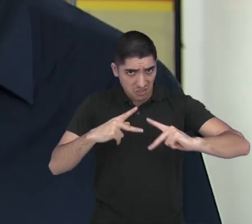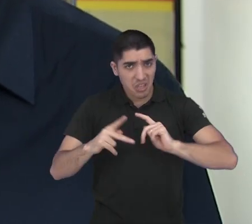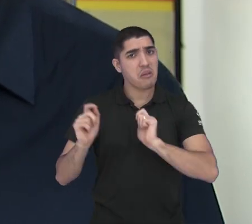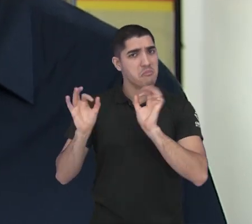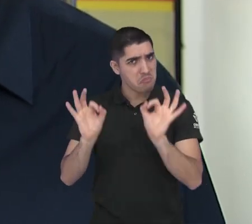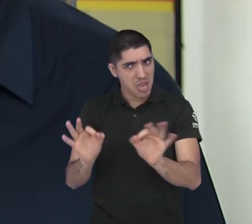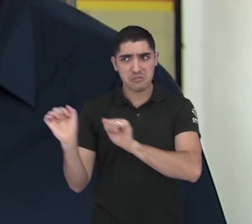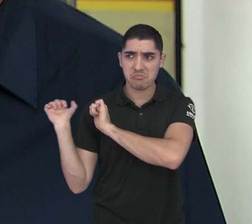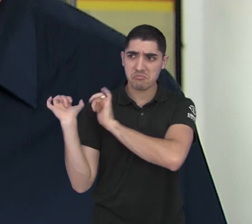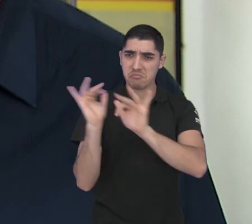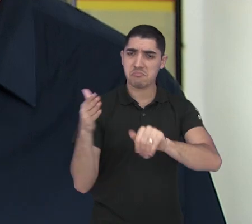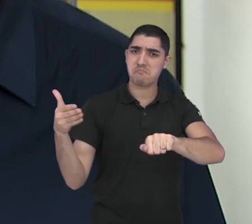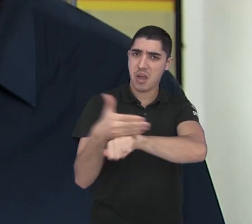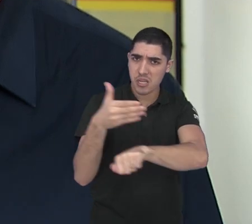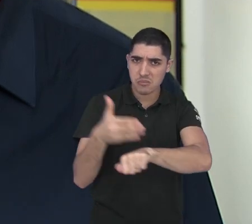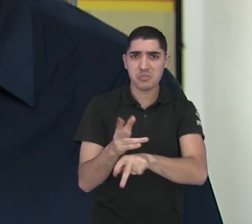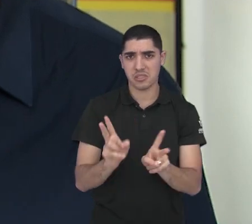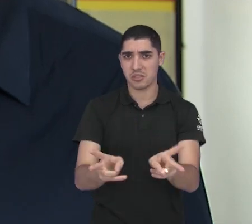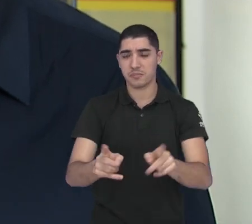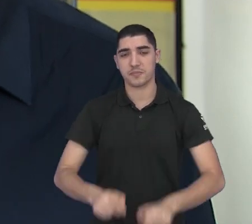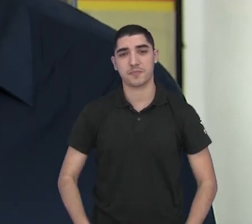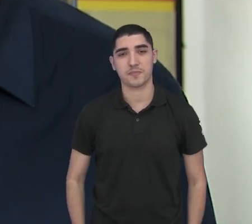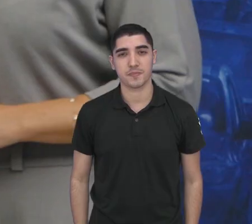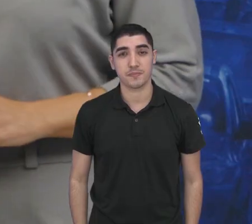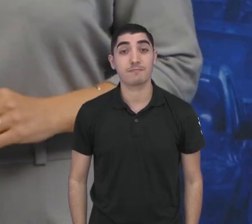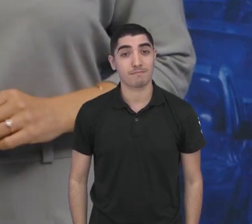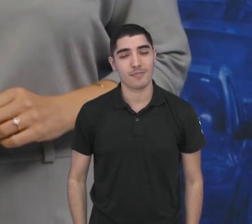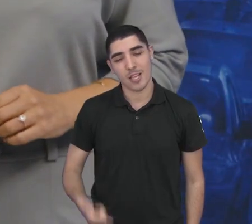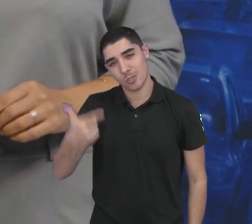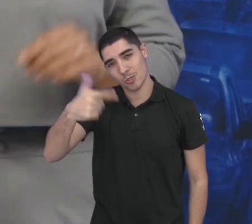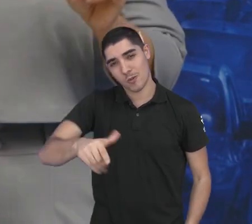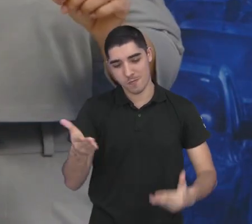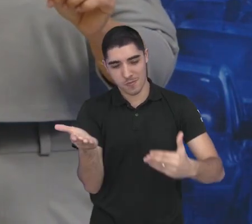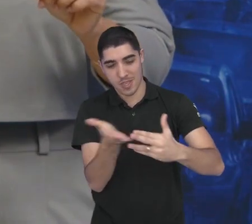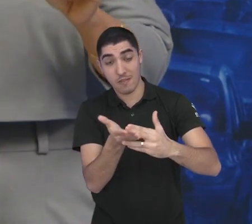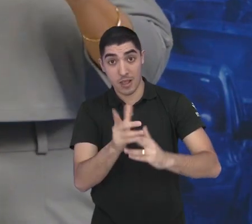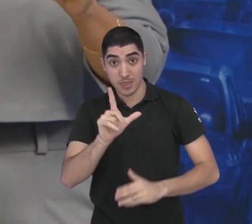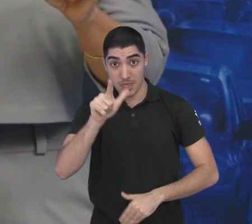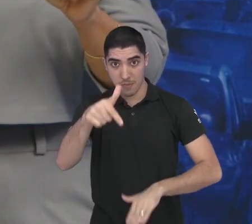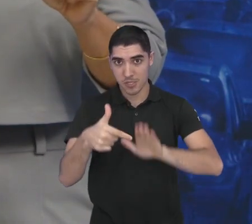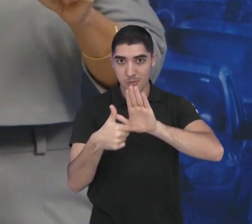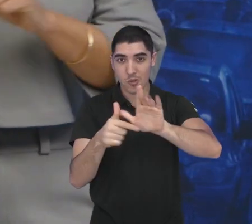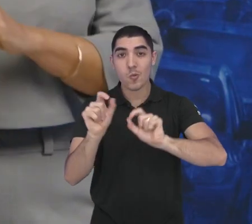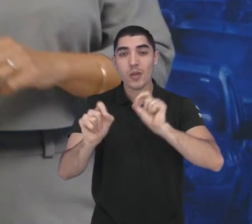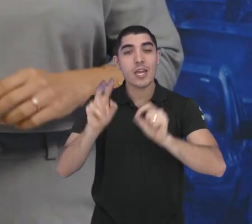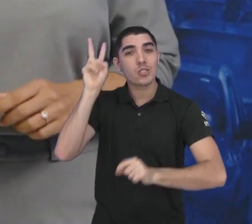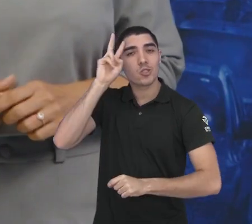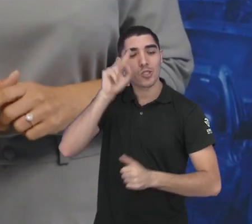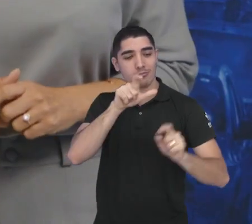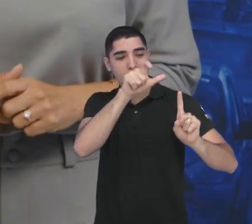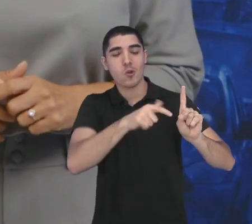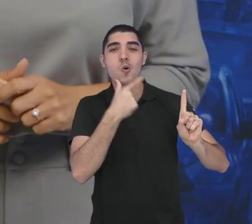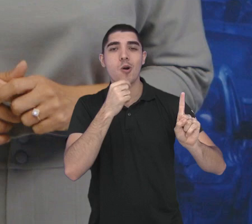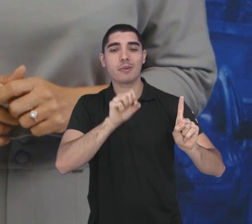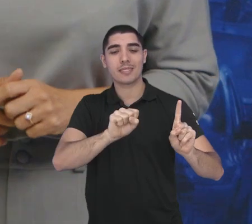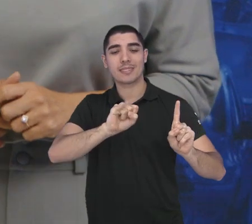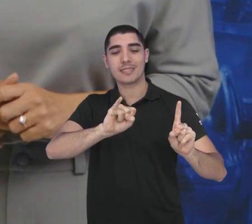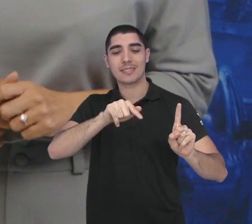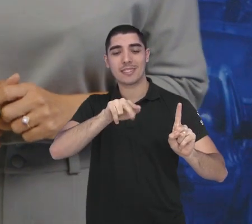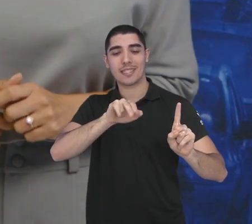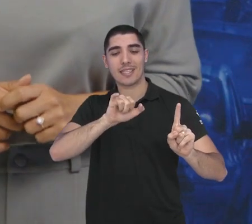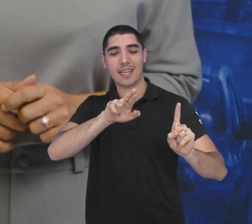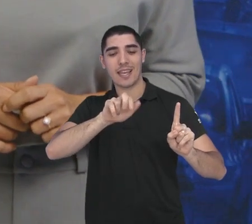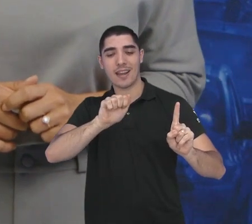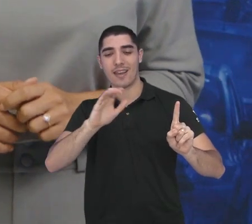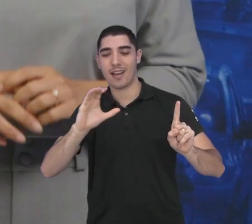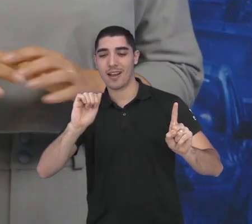população bem educada politicamente, então ela participa sim. É isso, mais um intervalo e na volta tem a história de Siqueira Campos, que dá nome